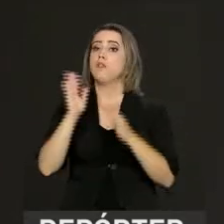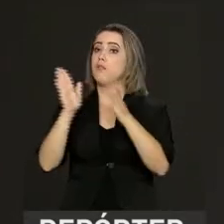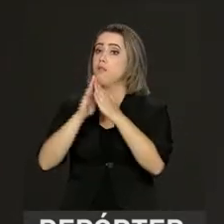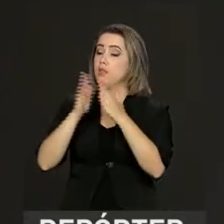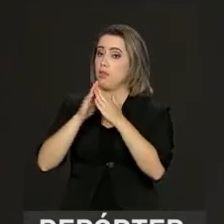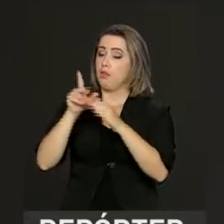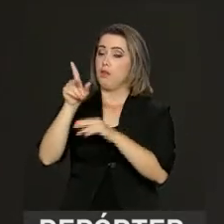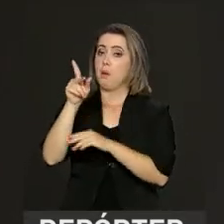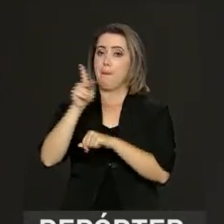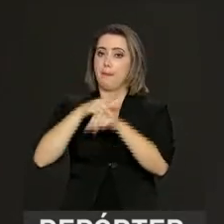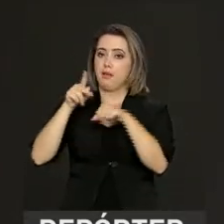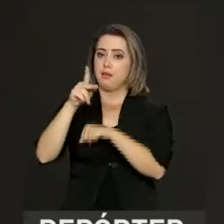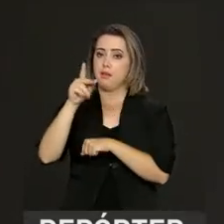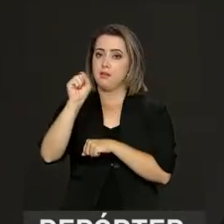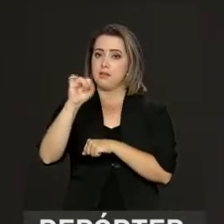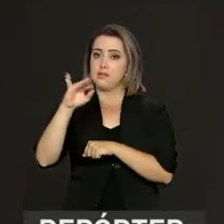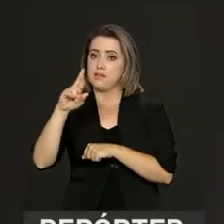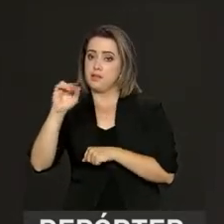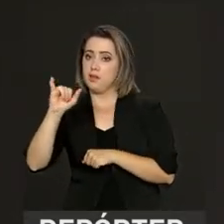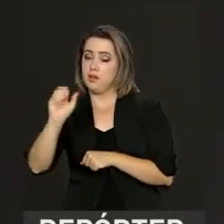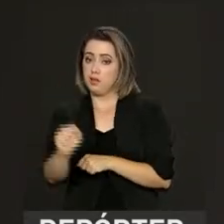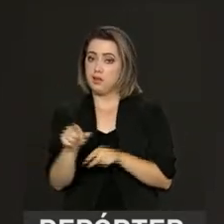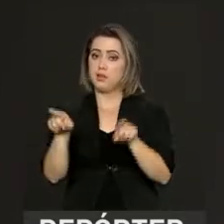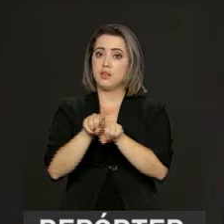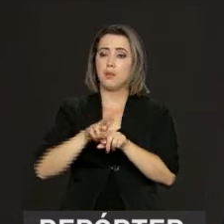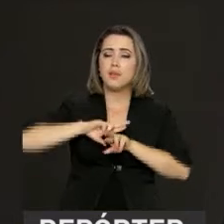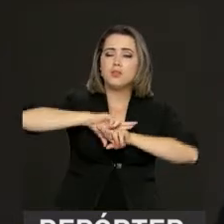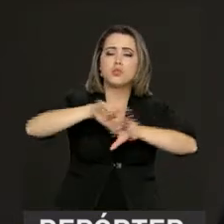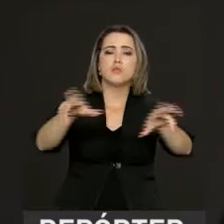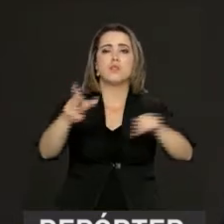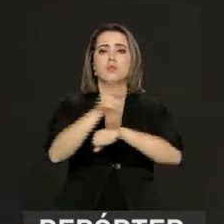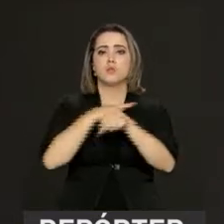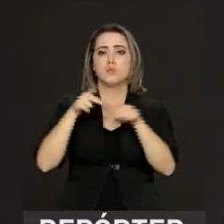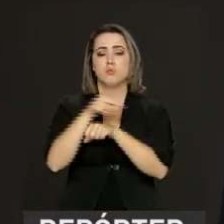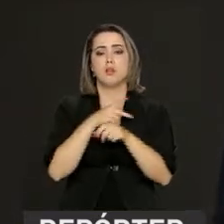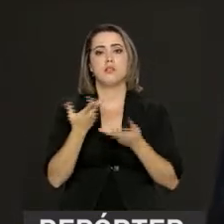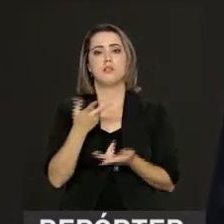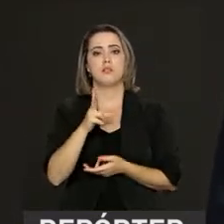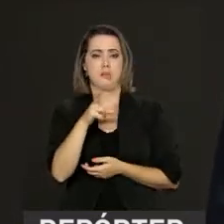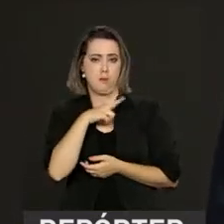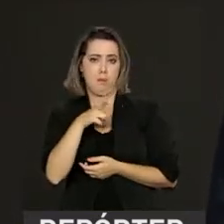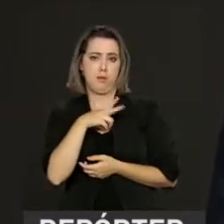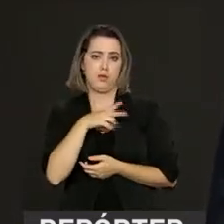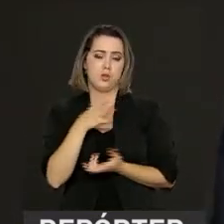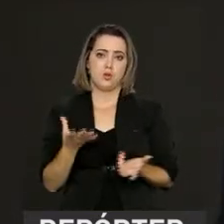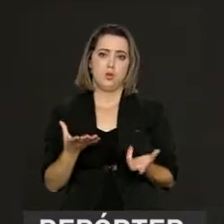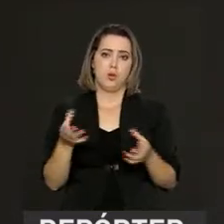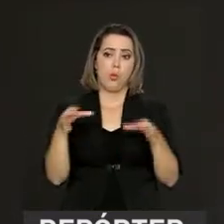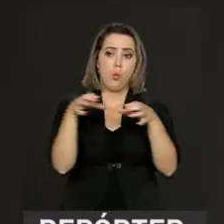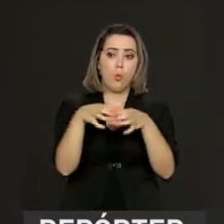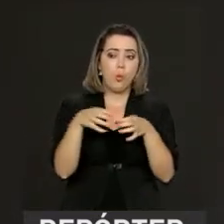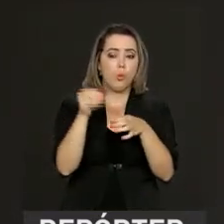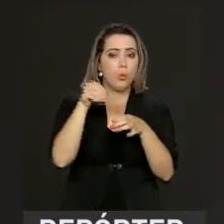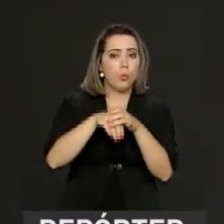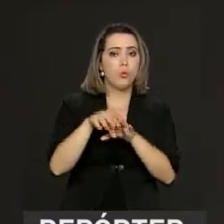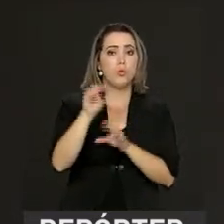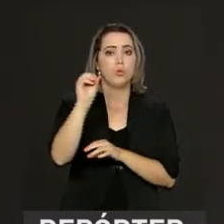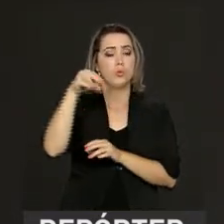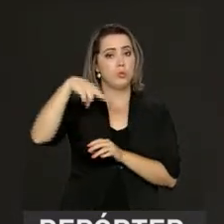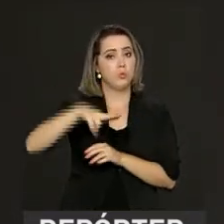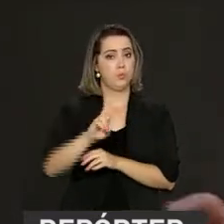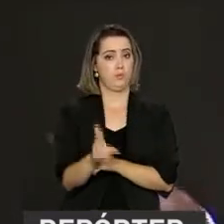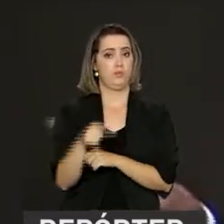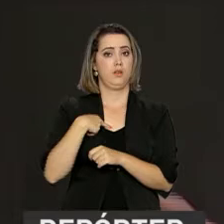governantes e governados e as nações do mundo todo e particularmente os integrantes da organização das nações unidas